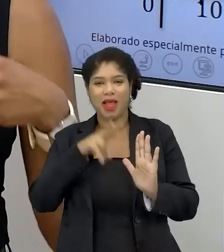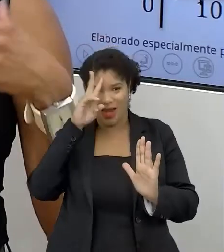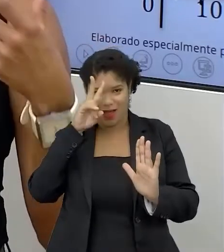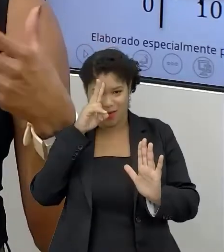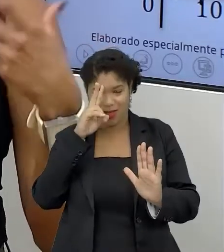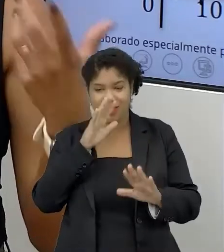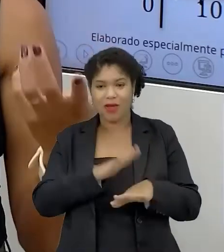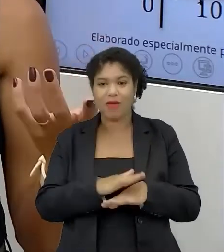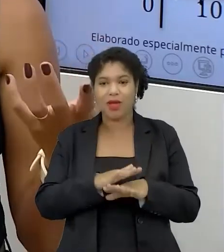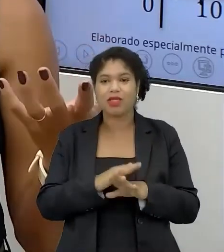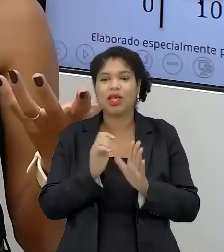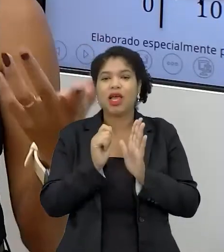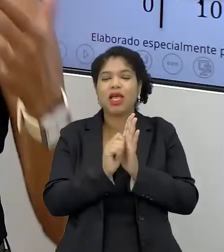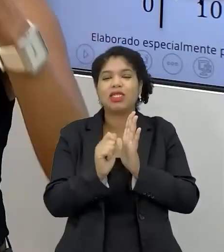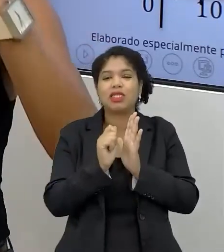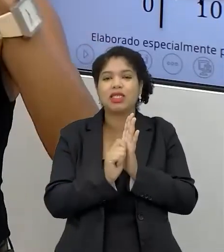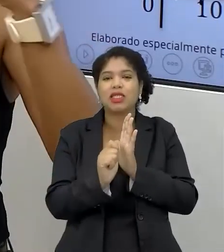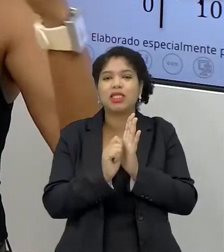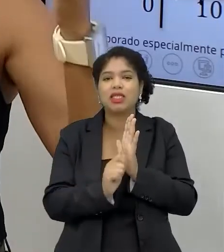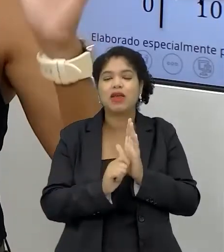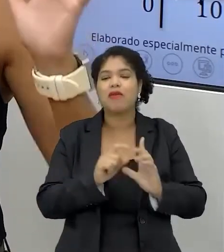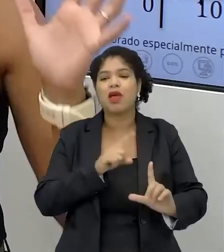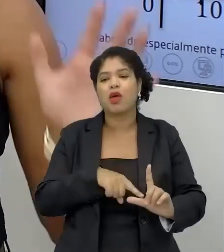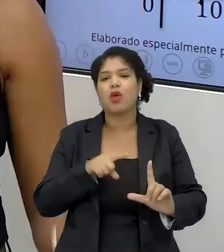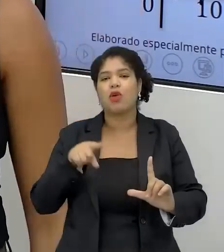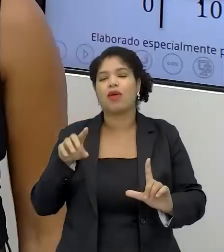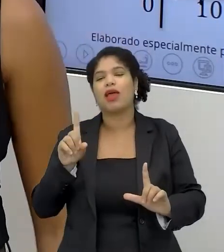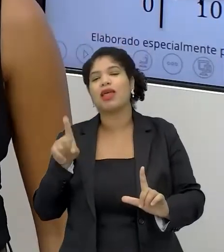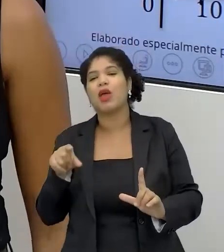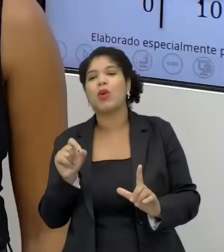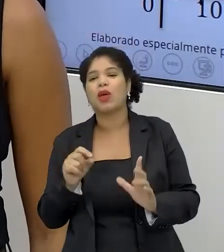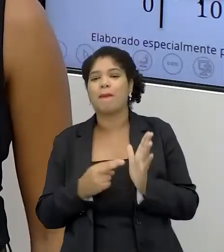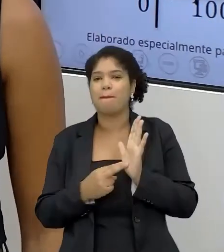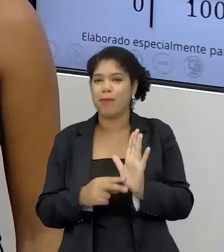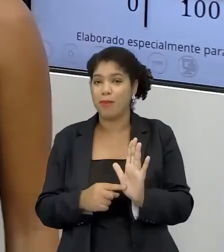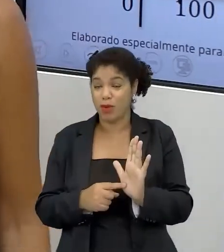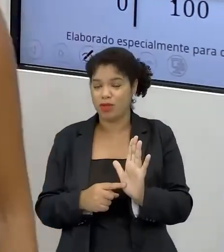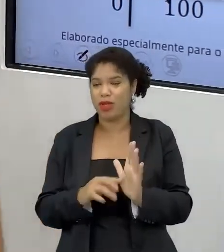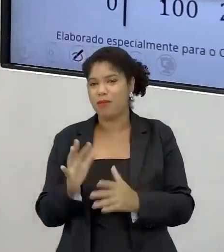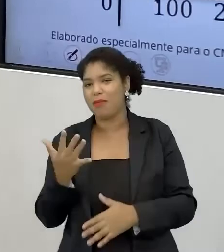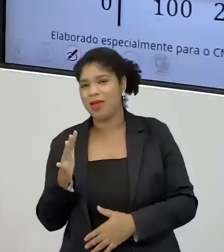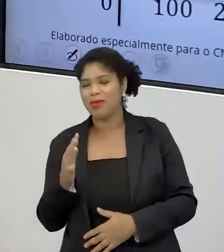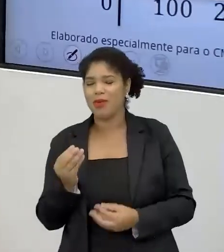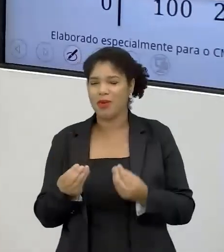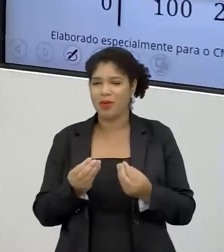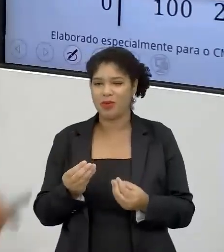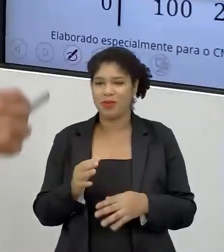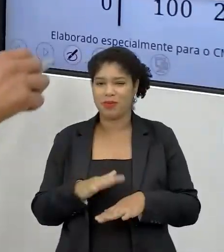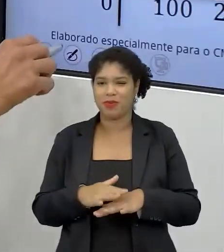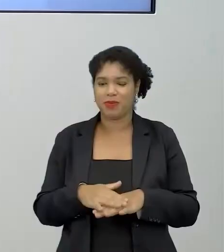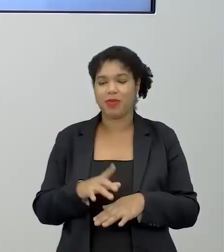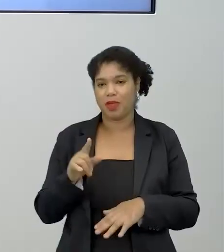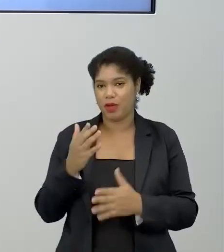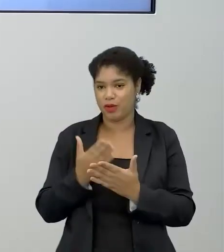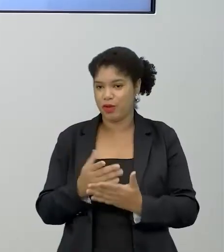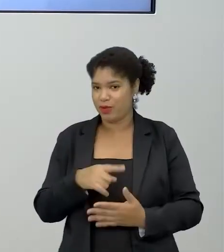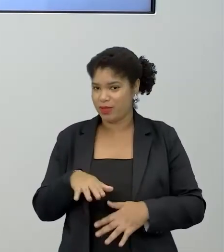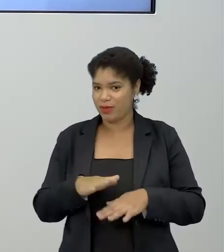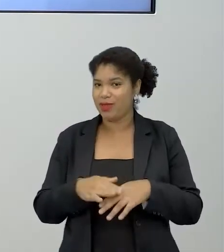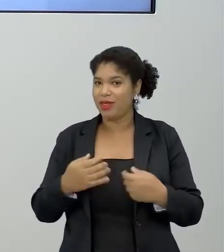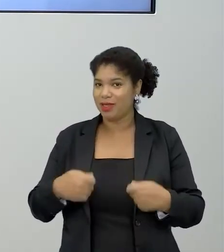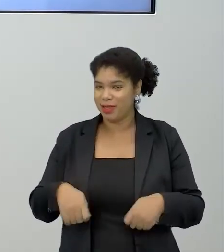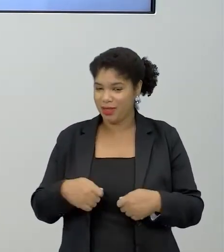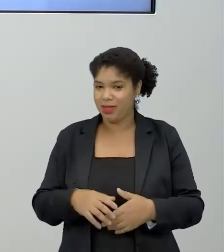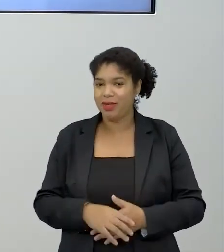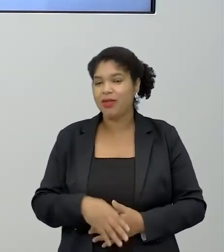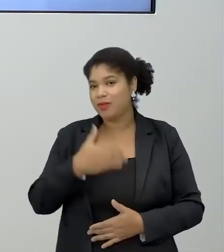sempre esboçar o gráfico, é mostrar mais ou menos como ele fica, tá bom? Esse é o estudo que vocês têm que fazer.